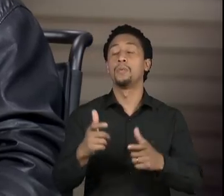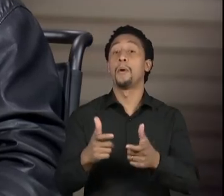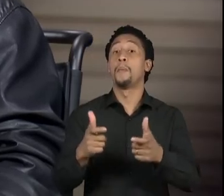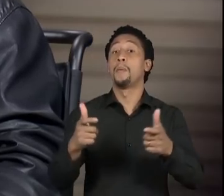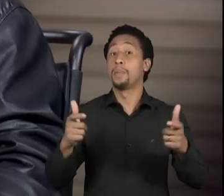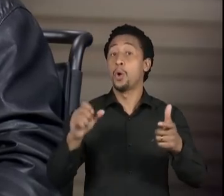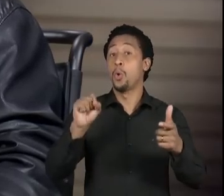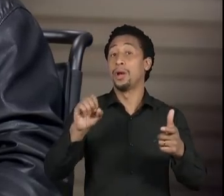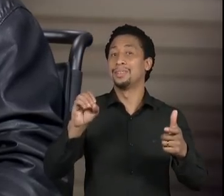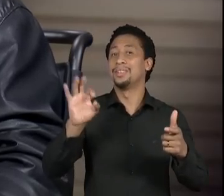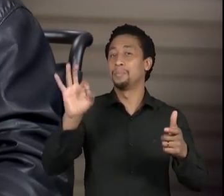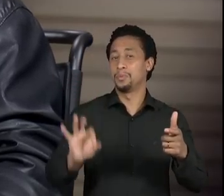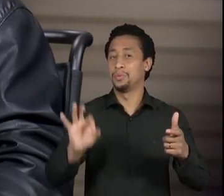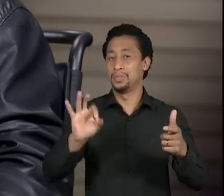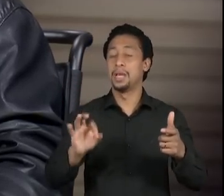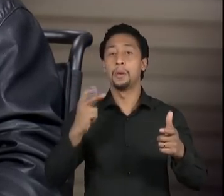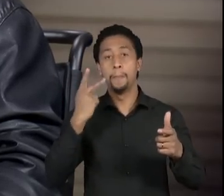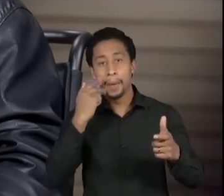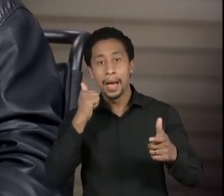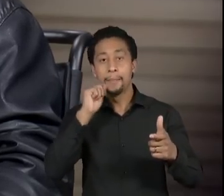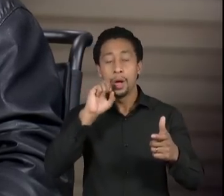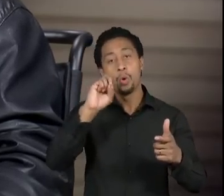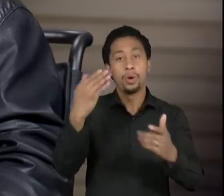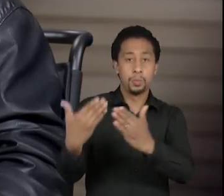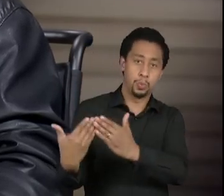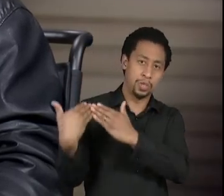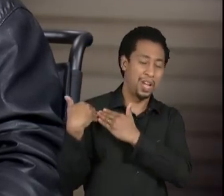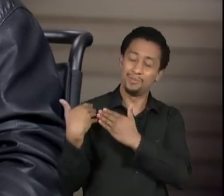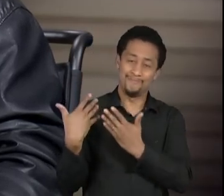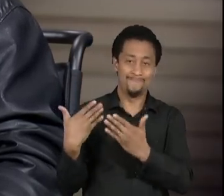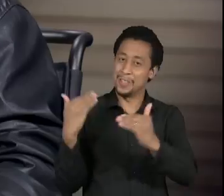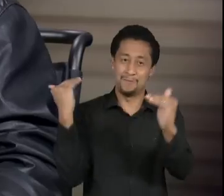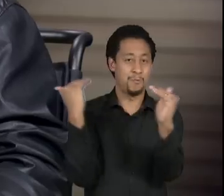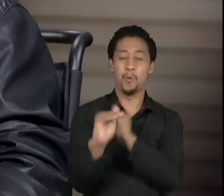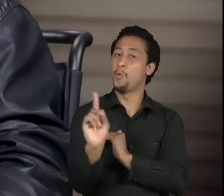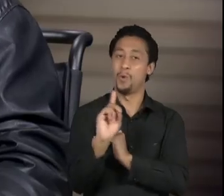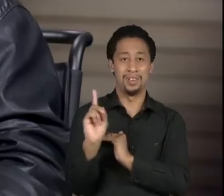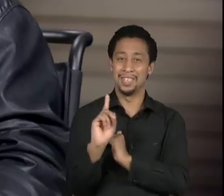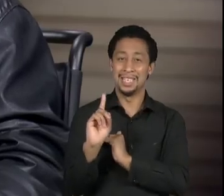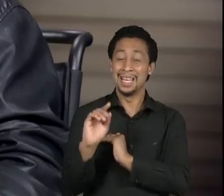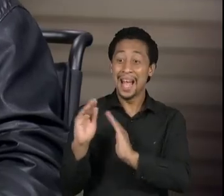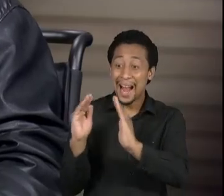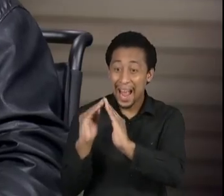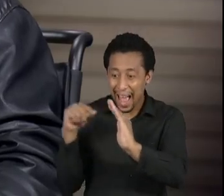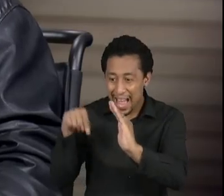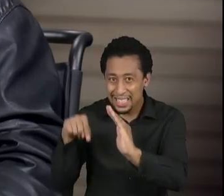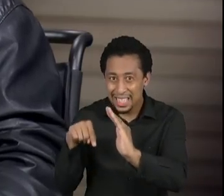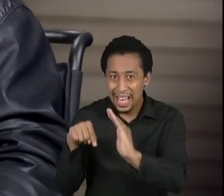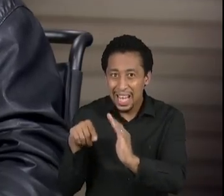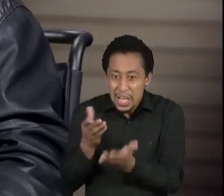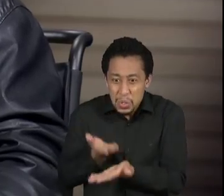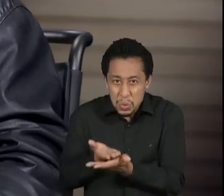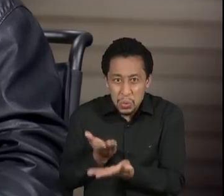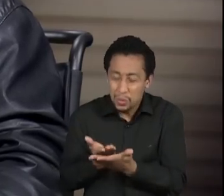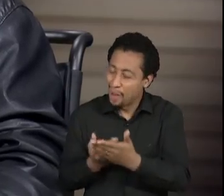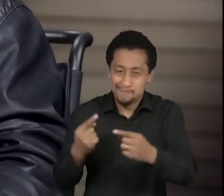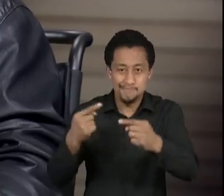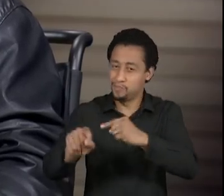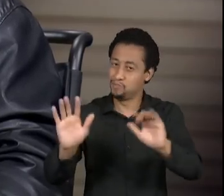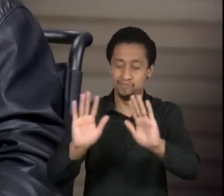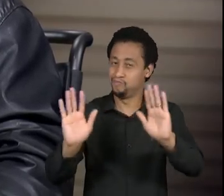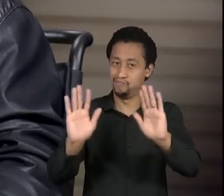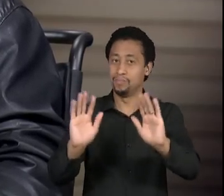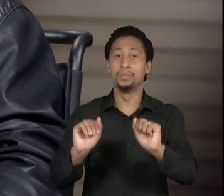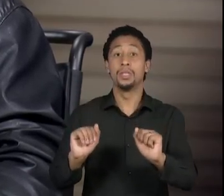contra a educação domiciliar e entendem que um dos grandes prejuízos que a criança sofre é o da socialização. Mas como o debate aqui está